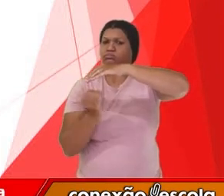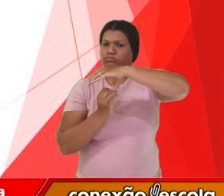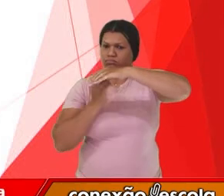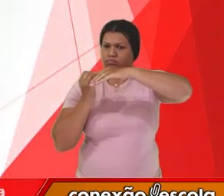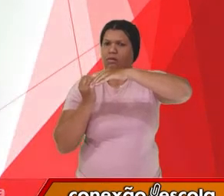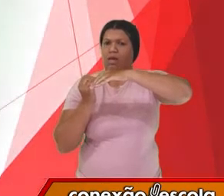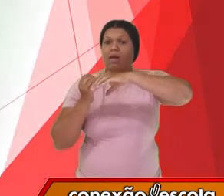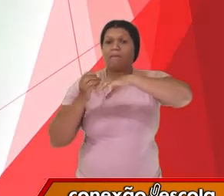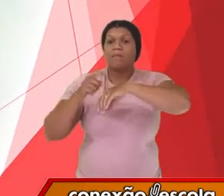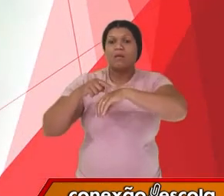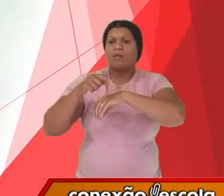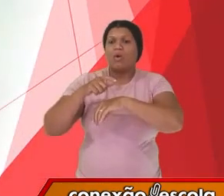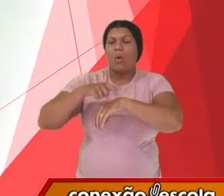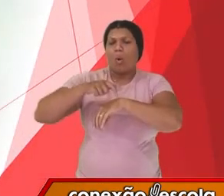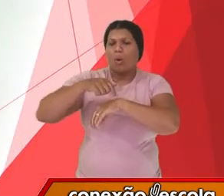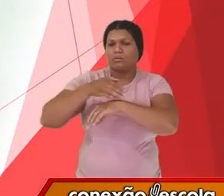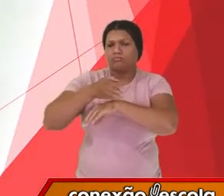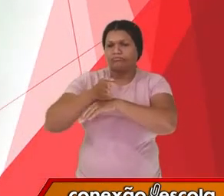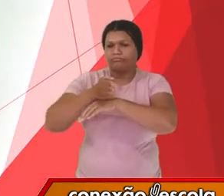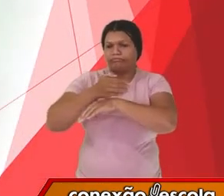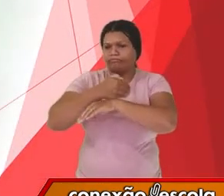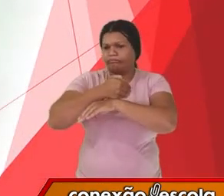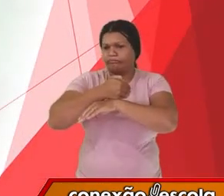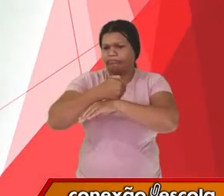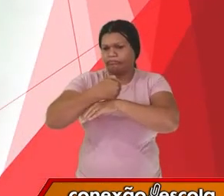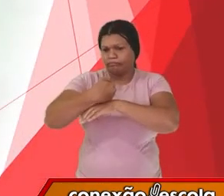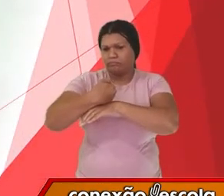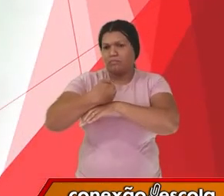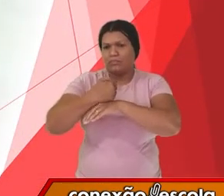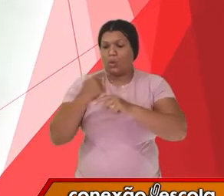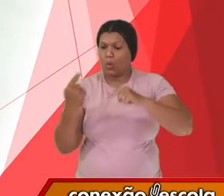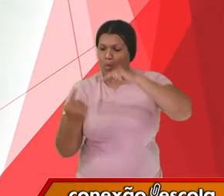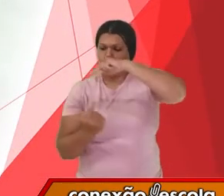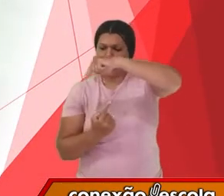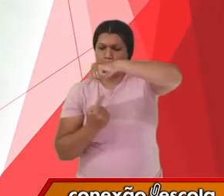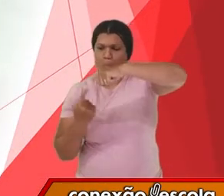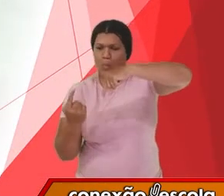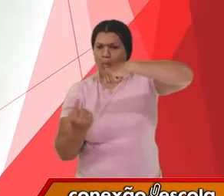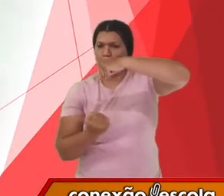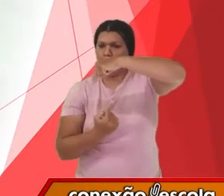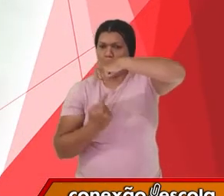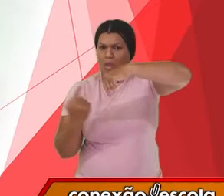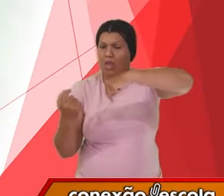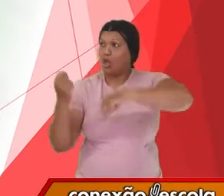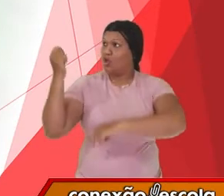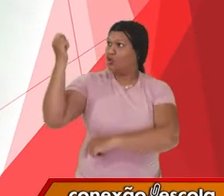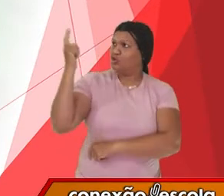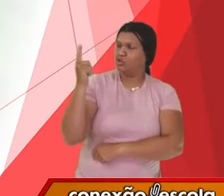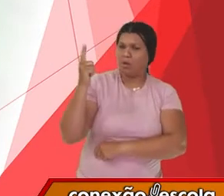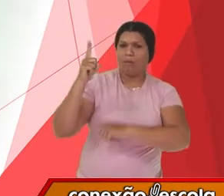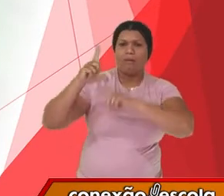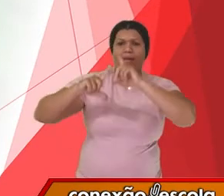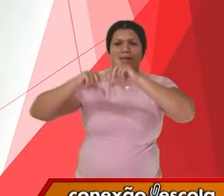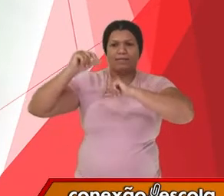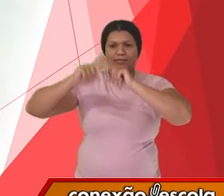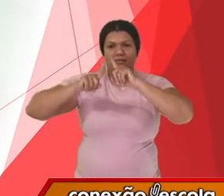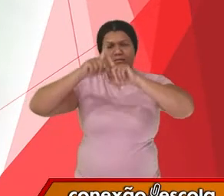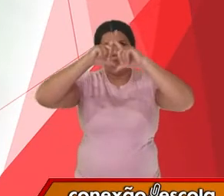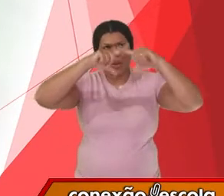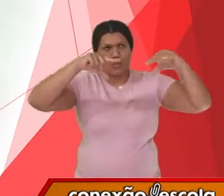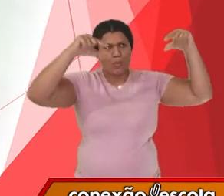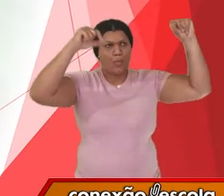sentido anti-horário. O Sol, as outras estrelas e a Lua, devido a esse movimento,